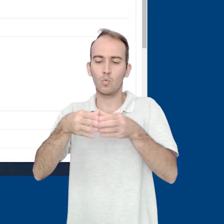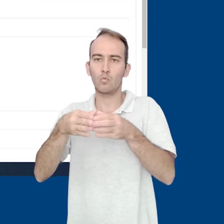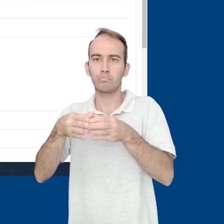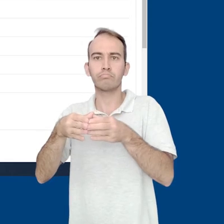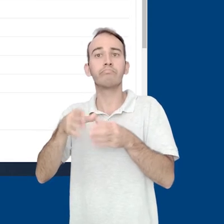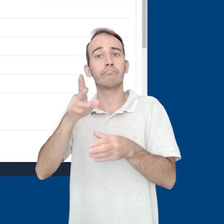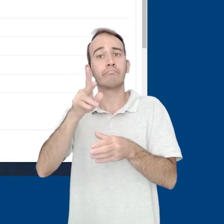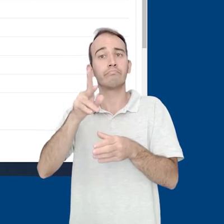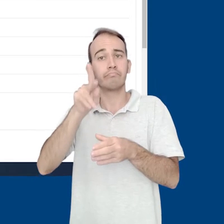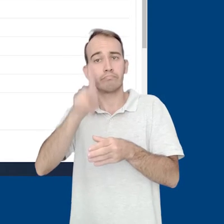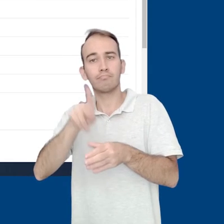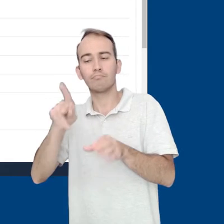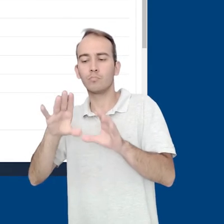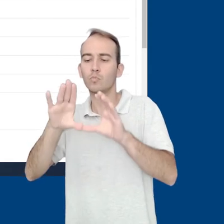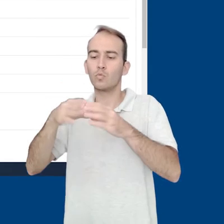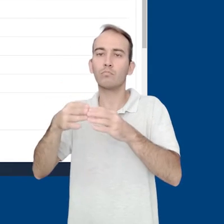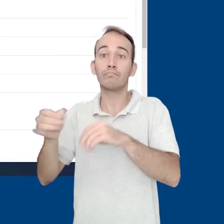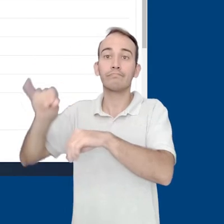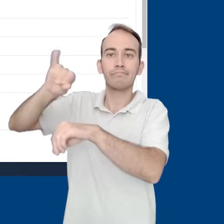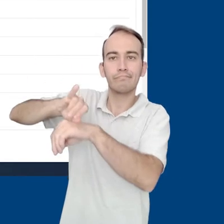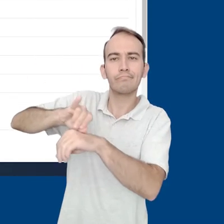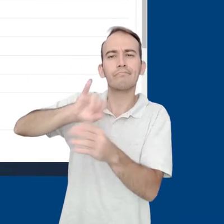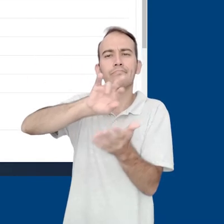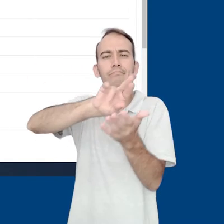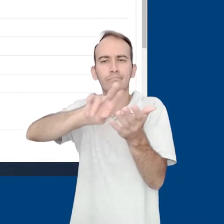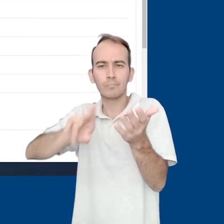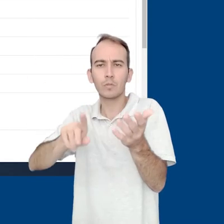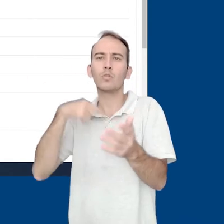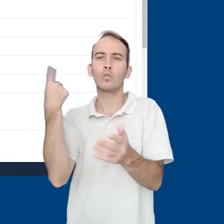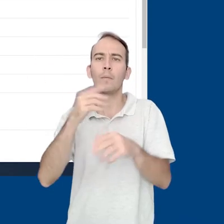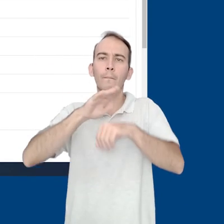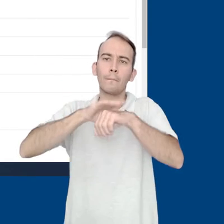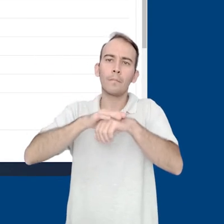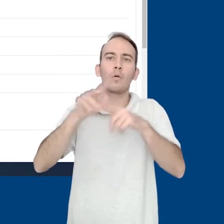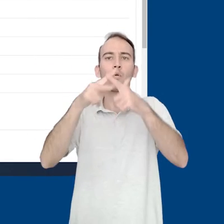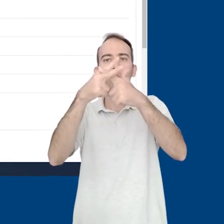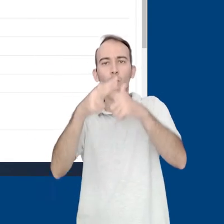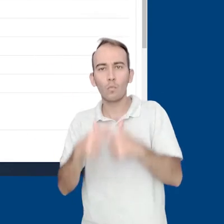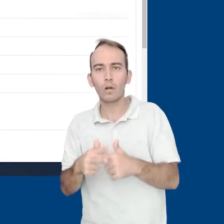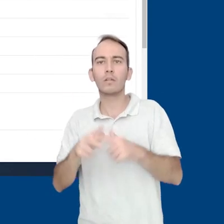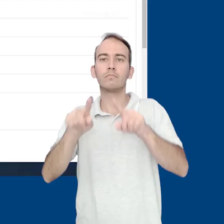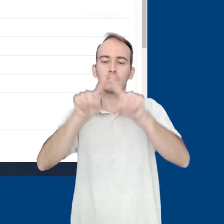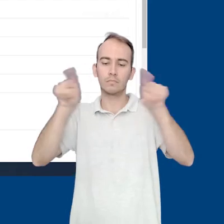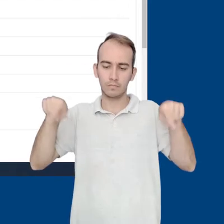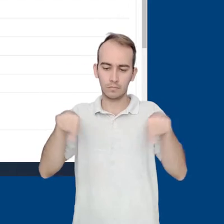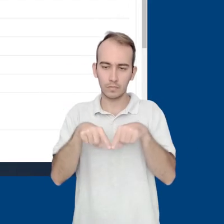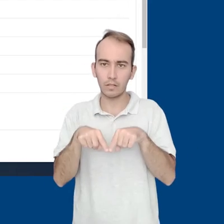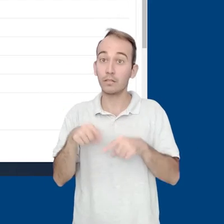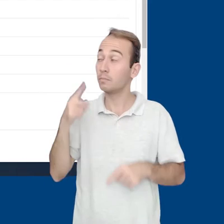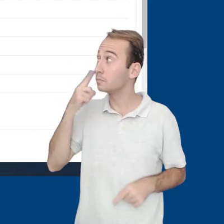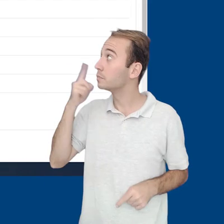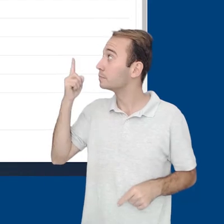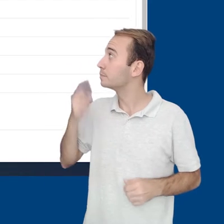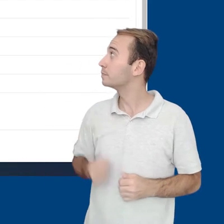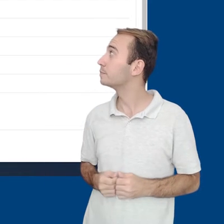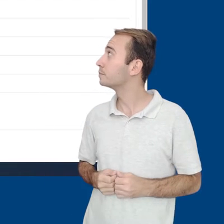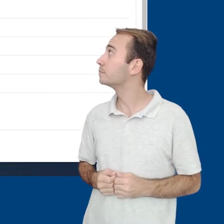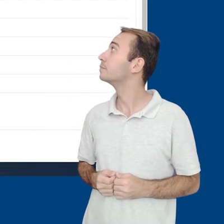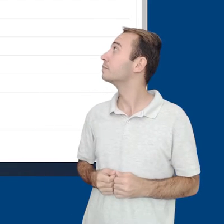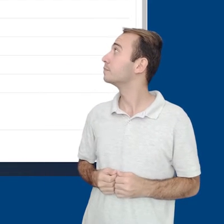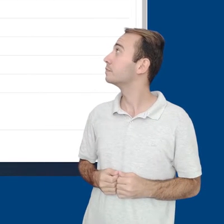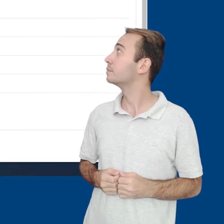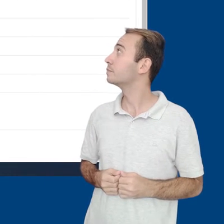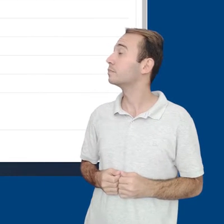E uma vez que configuramos todas as opções dessa sala, podemos clicar em salvar,